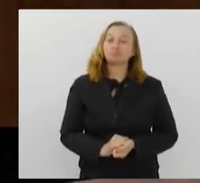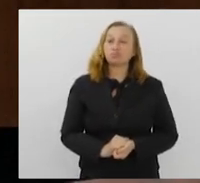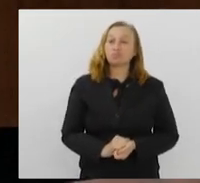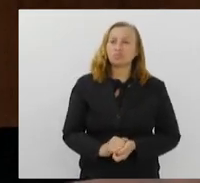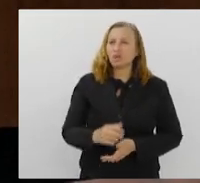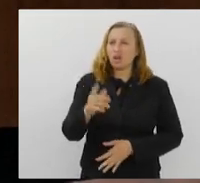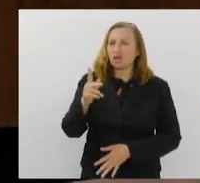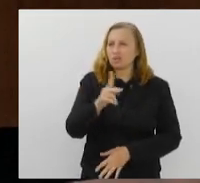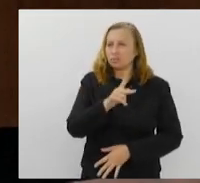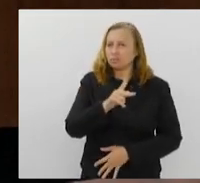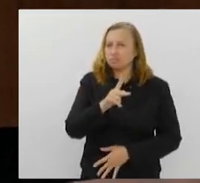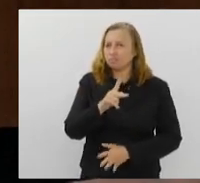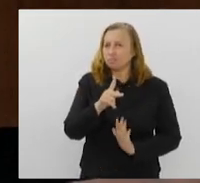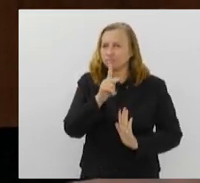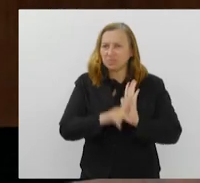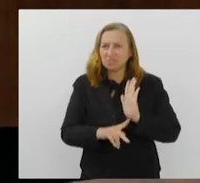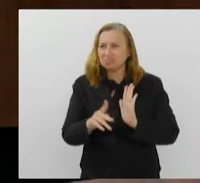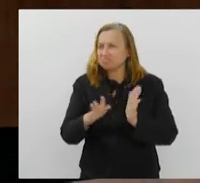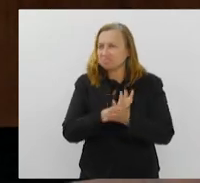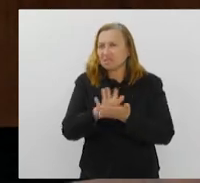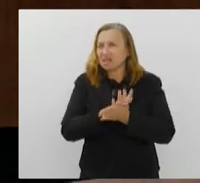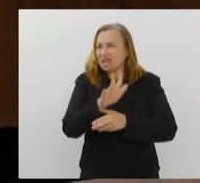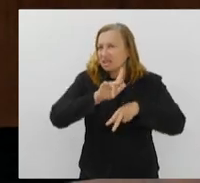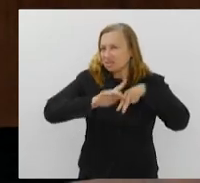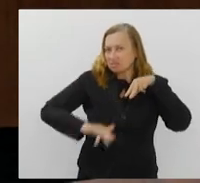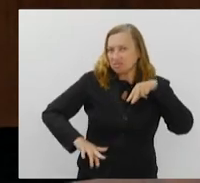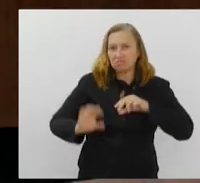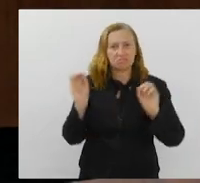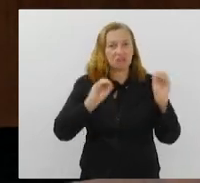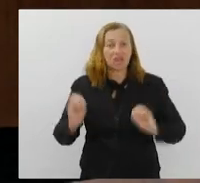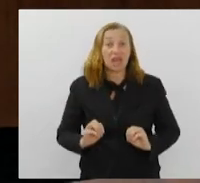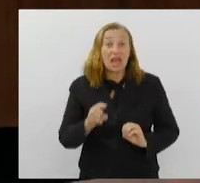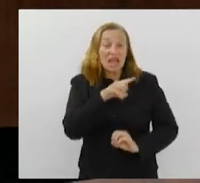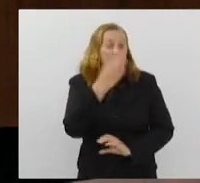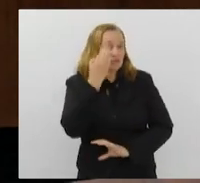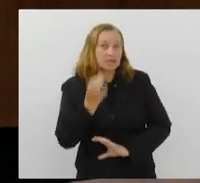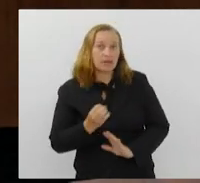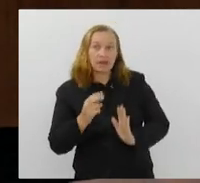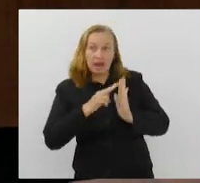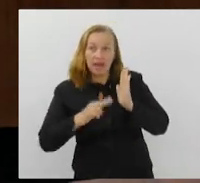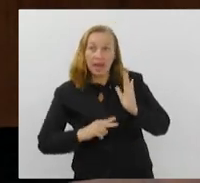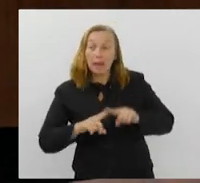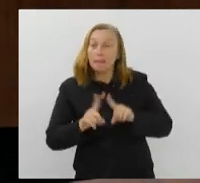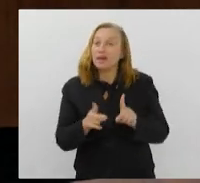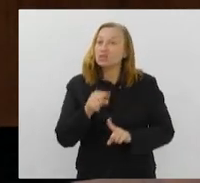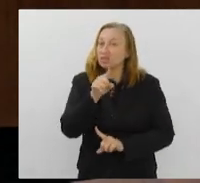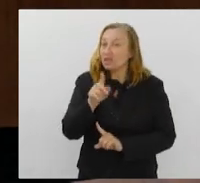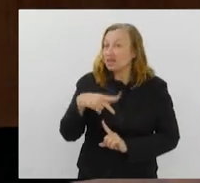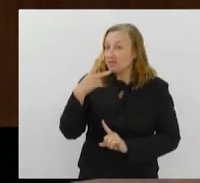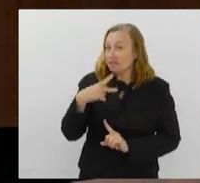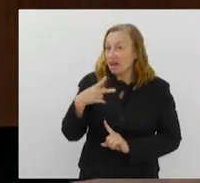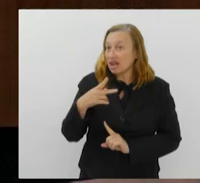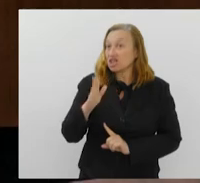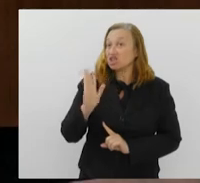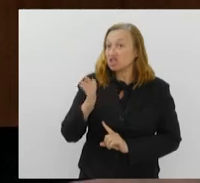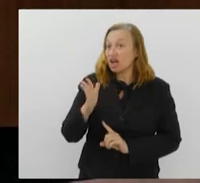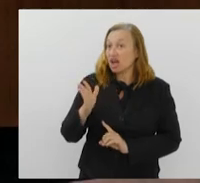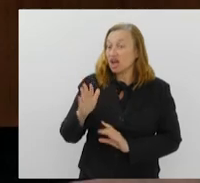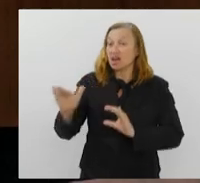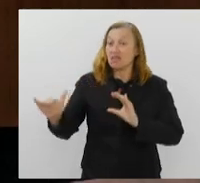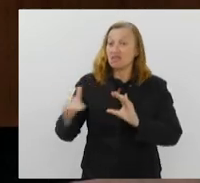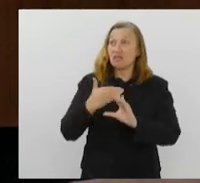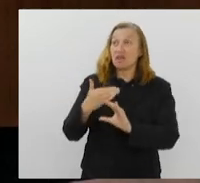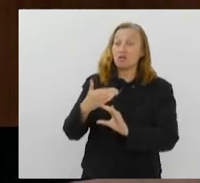projeto não tem nada de ideológico, talvez ele não saiba ler, mas quando ele bota um aspecto de algo que já veio de Brasília, de